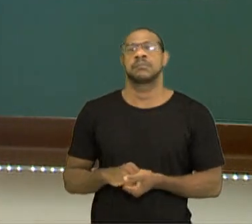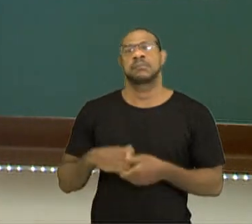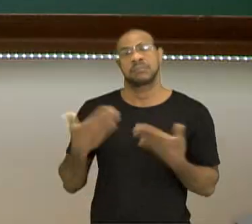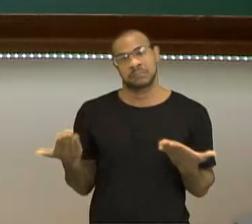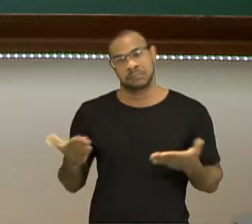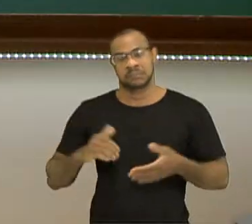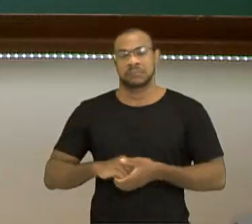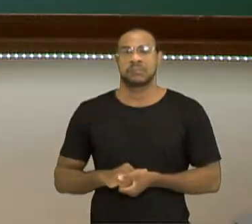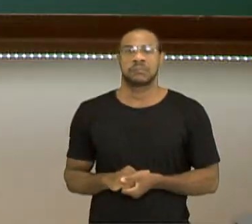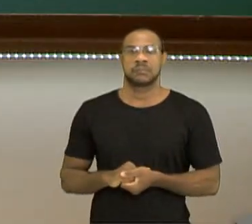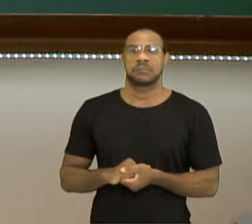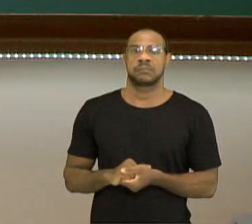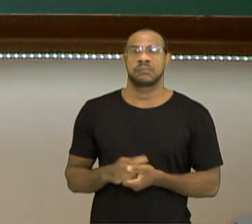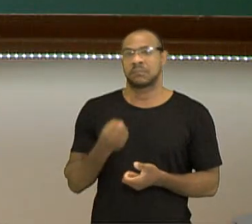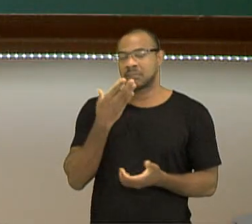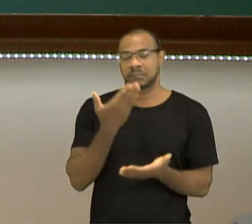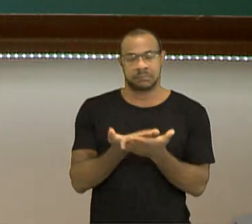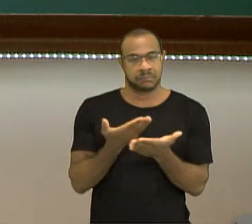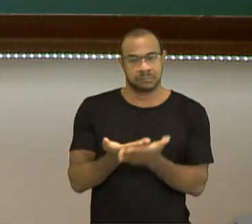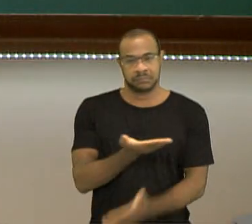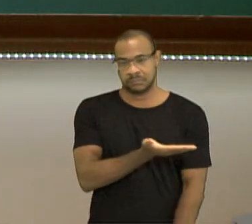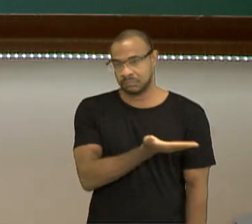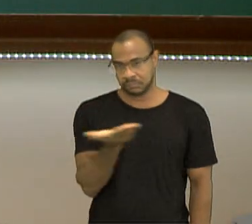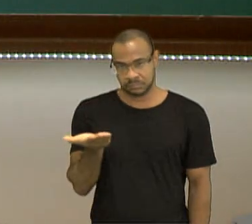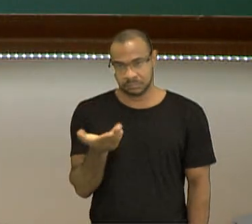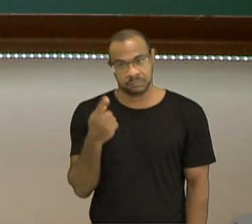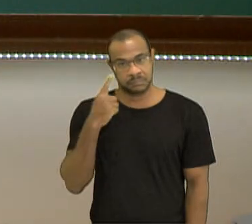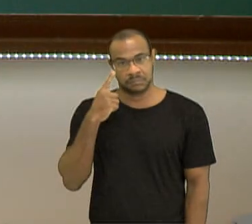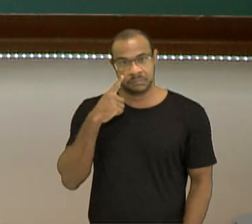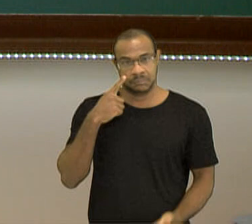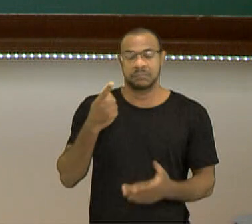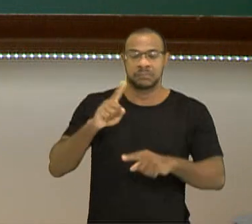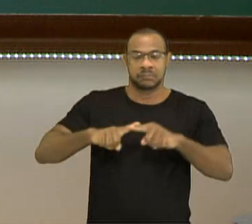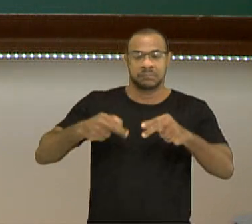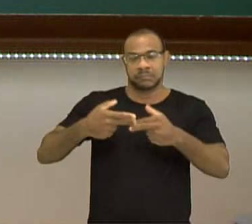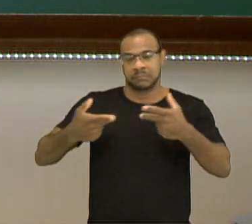isso aí então, pessoal. Bons estudos para vocês. Revejam todo esse material